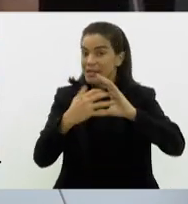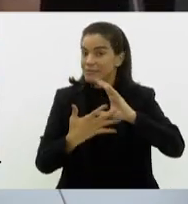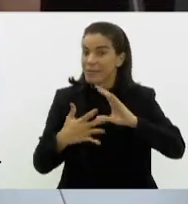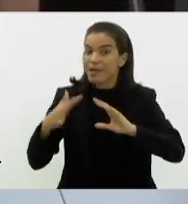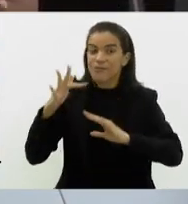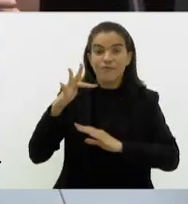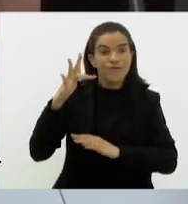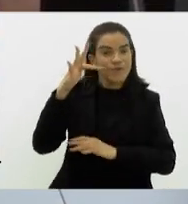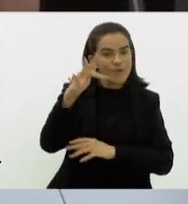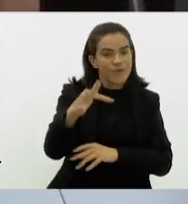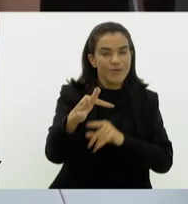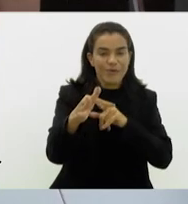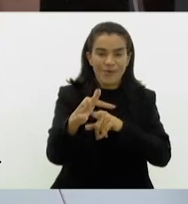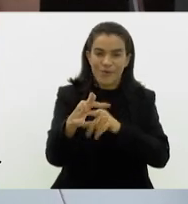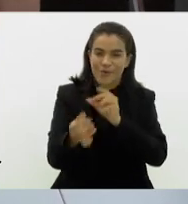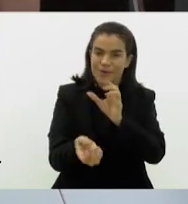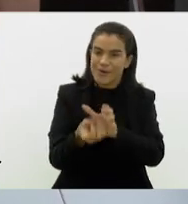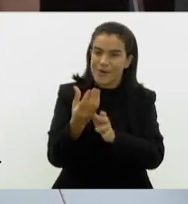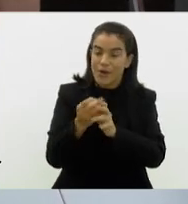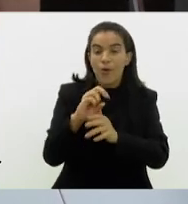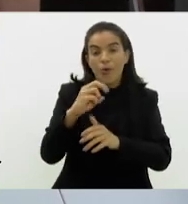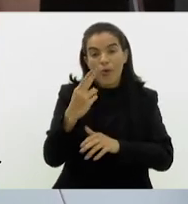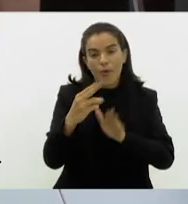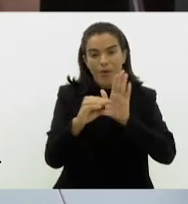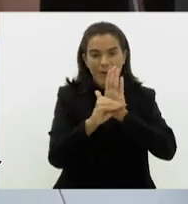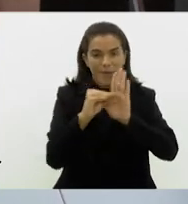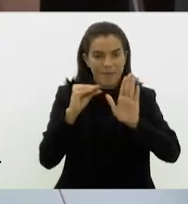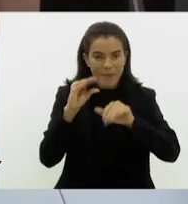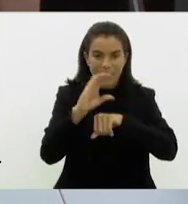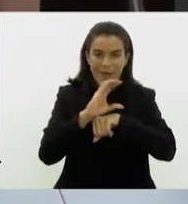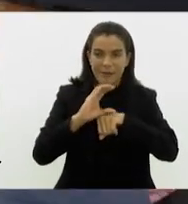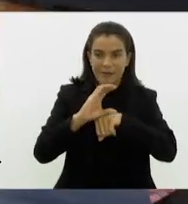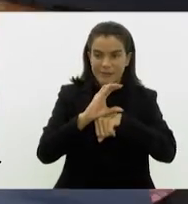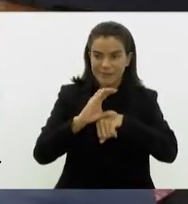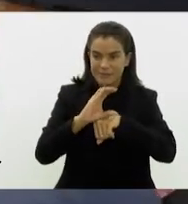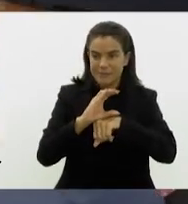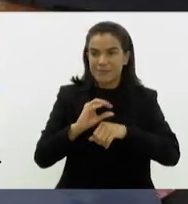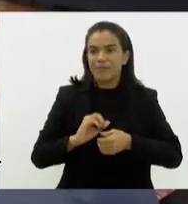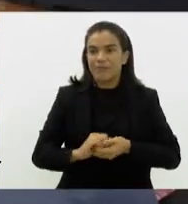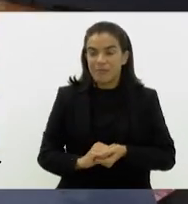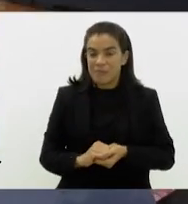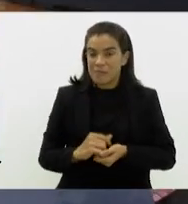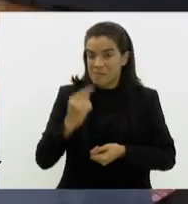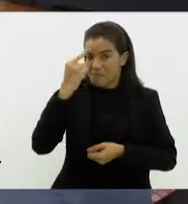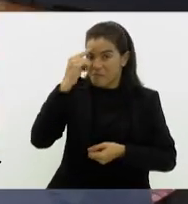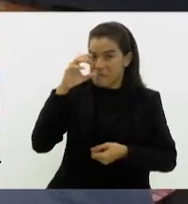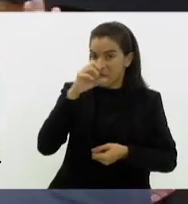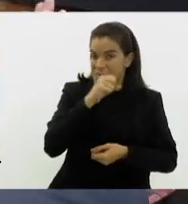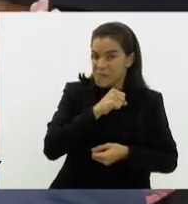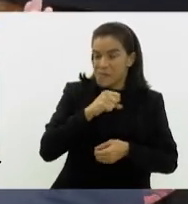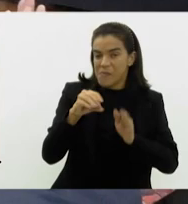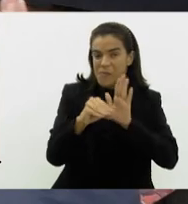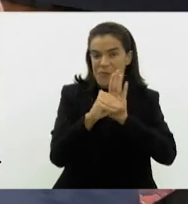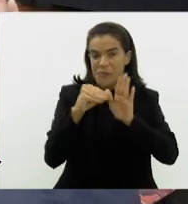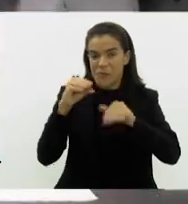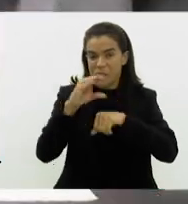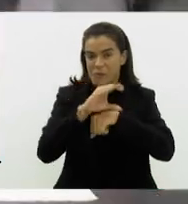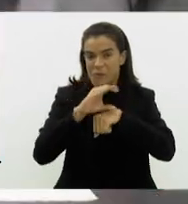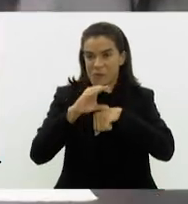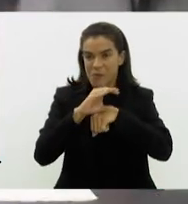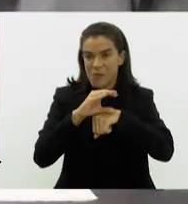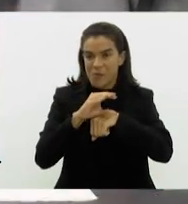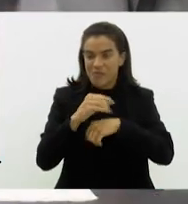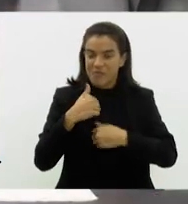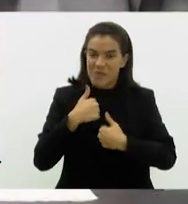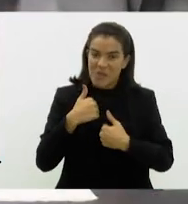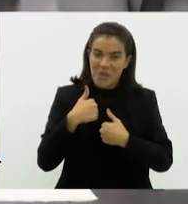venham a ser criados. Ou uma emenda constitucional, né? Deveria, pensando rápido, uma emenda constitucional. Que eu, de antemão, já sou,